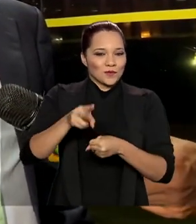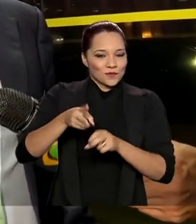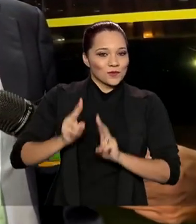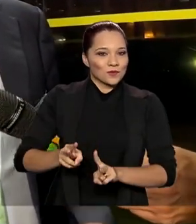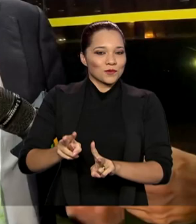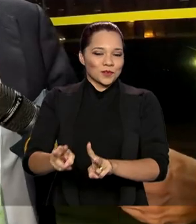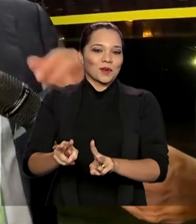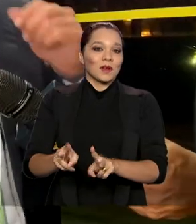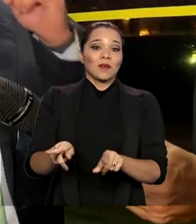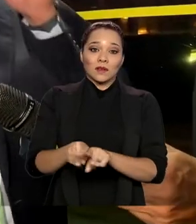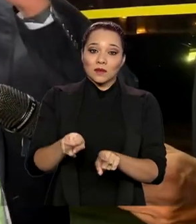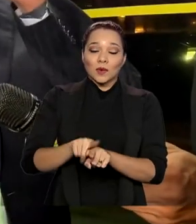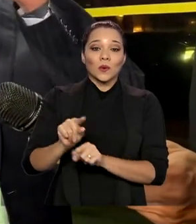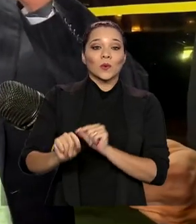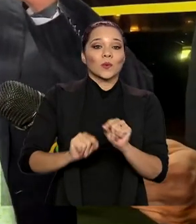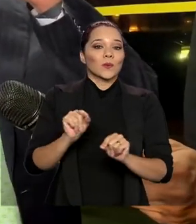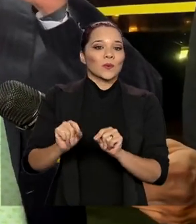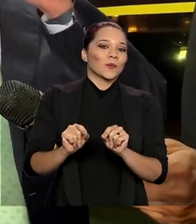de uma forma, inclusive,